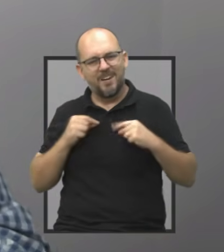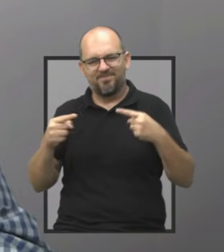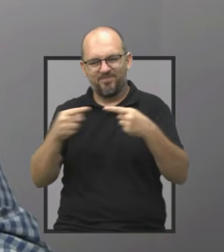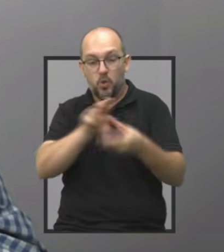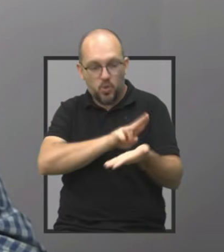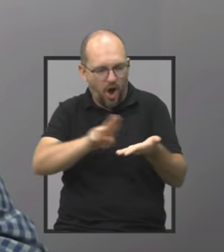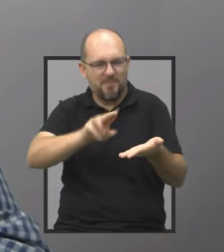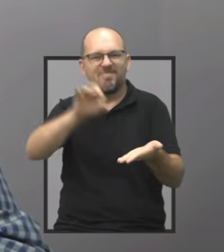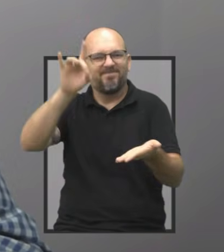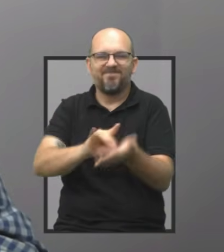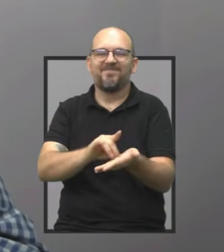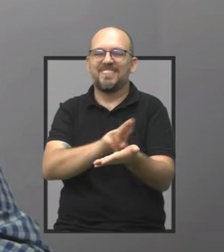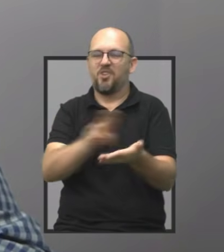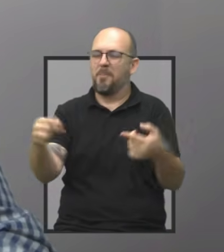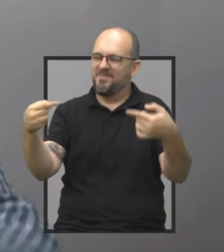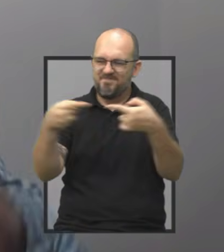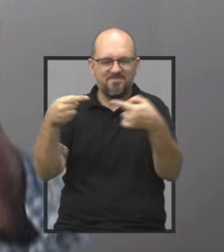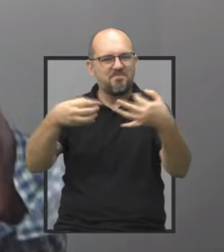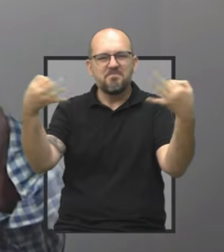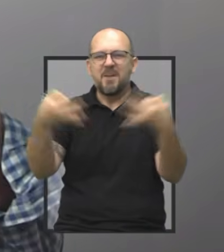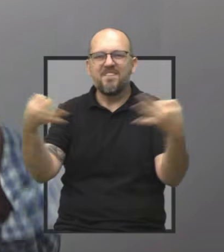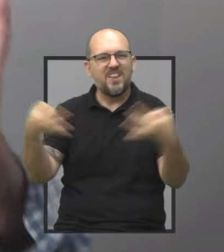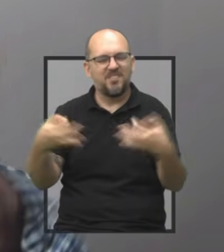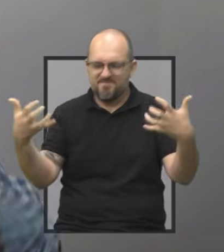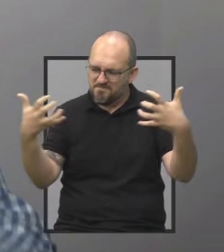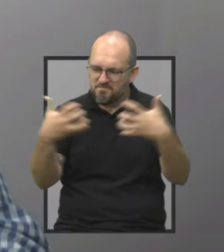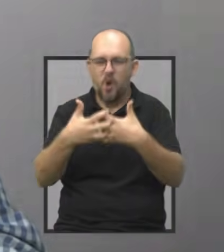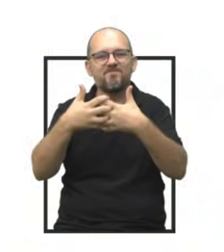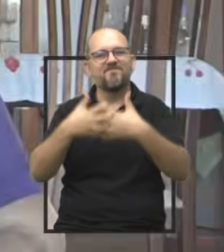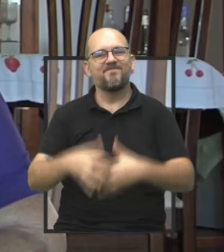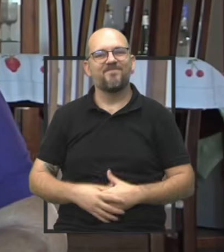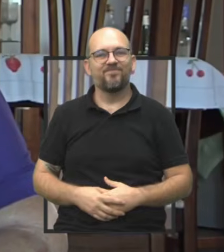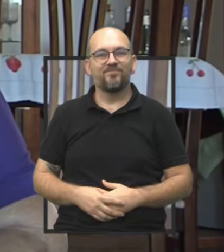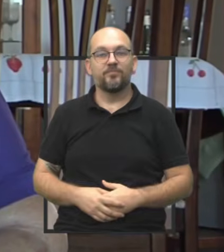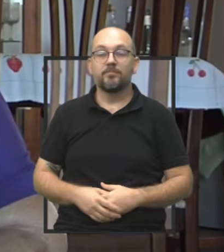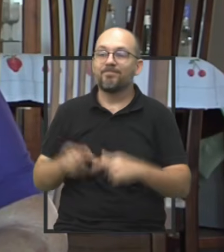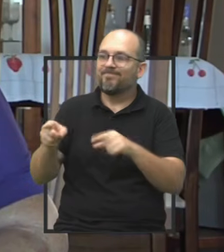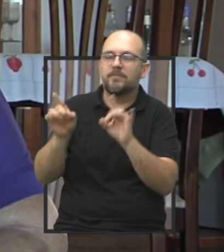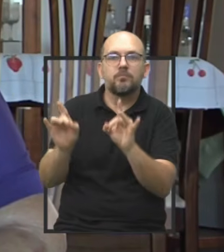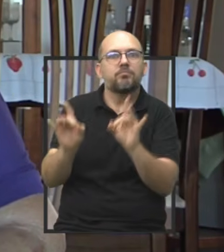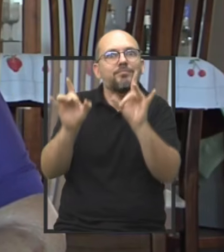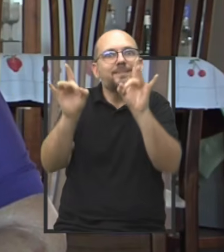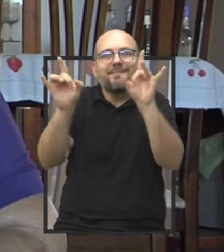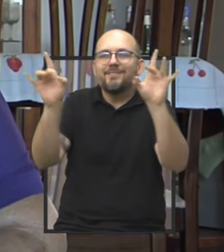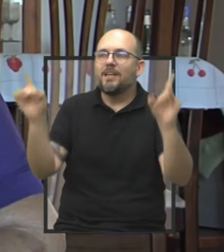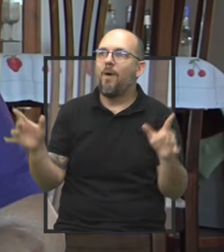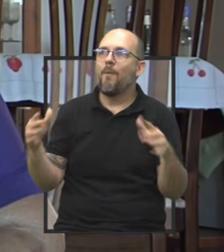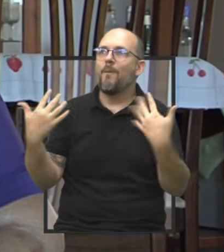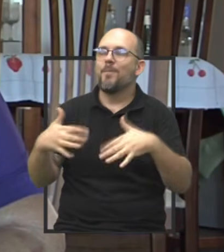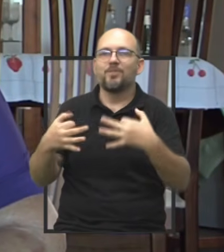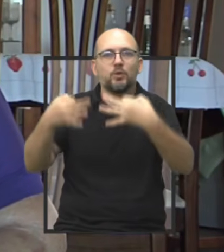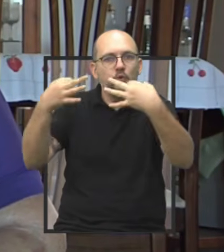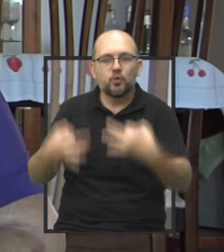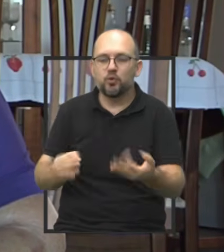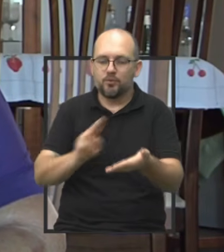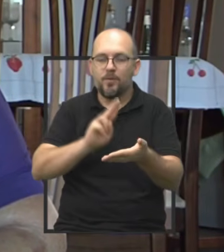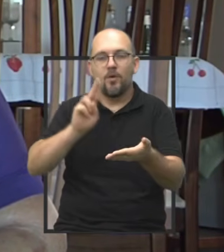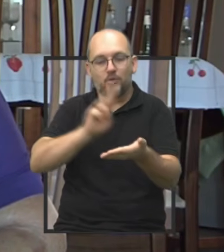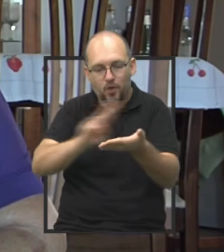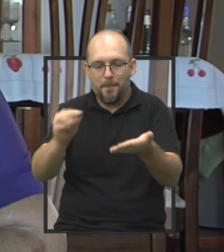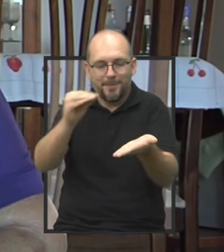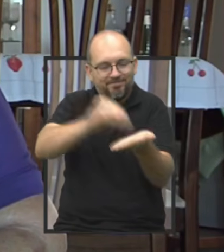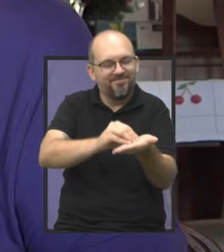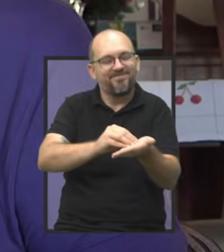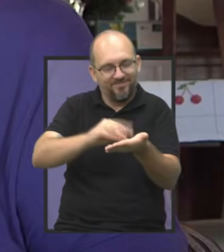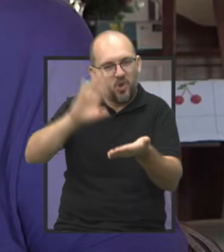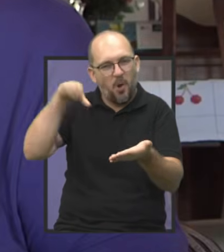a pessoa certa. Homenagem justíssima. Foi muito especial, foi muito justa essa